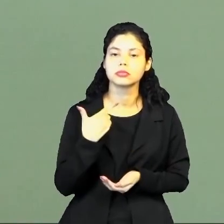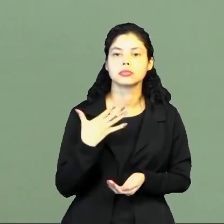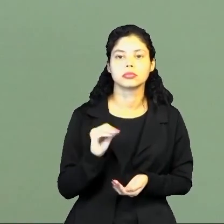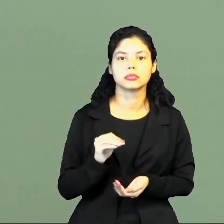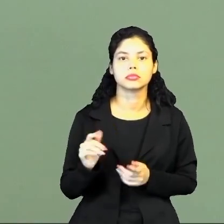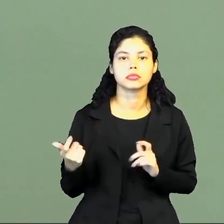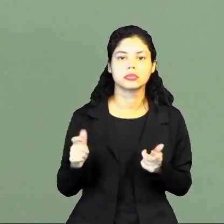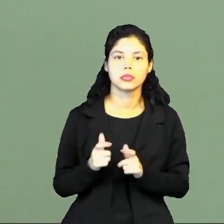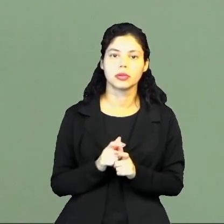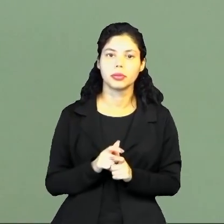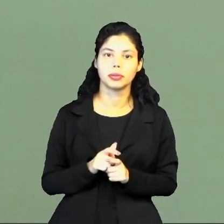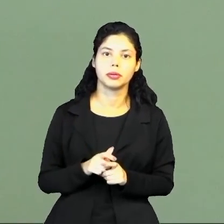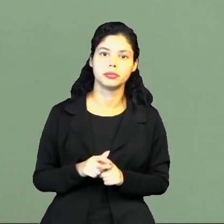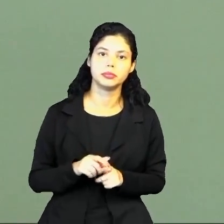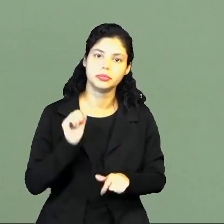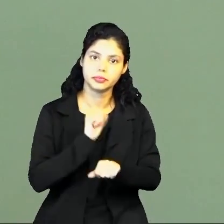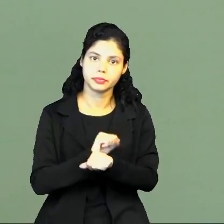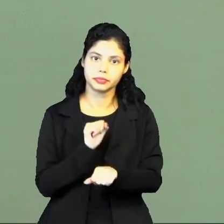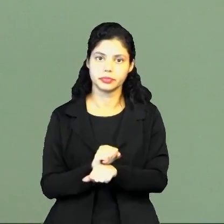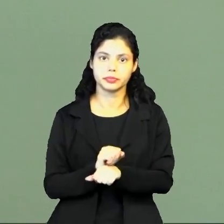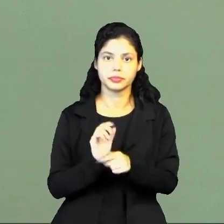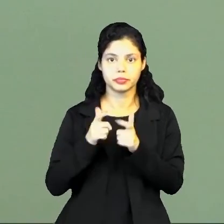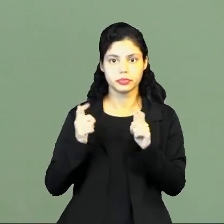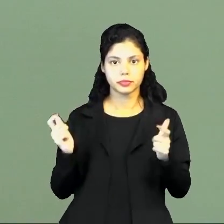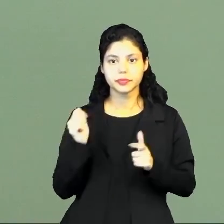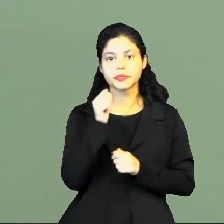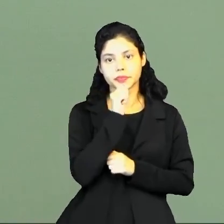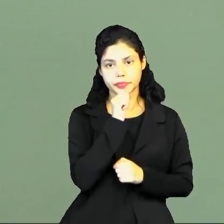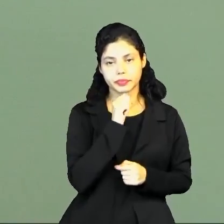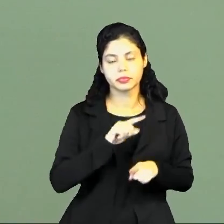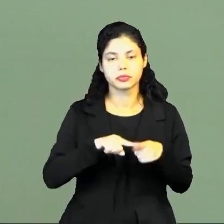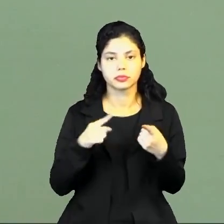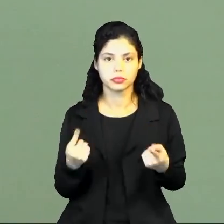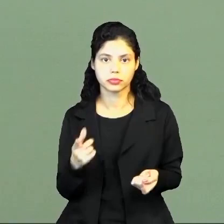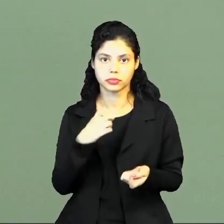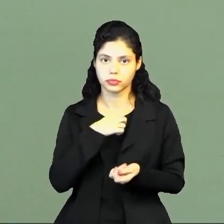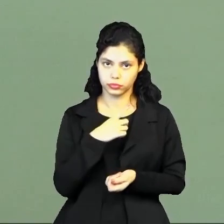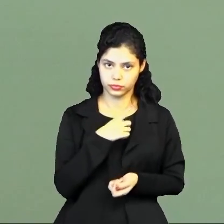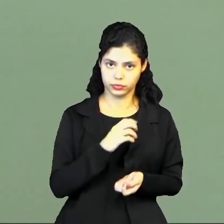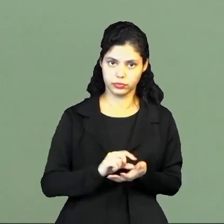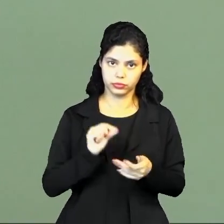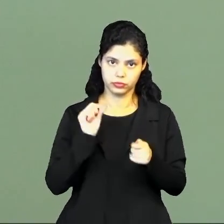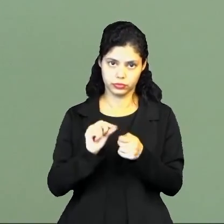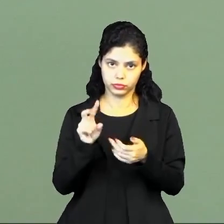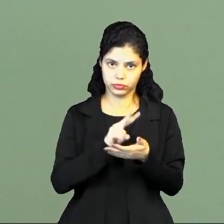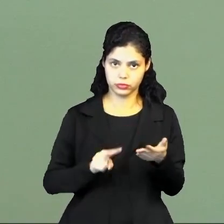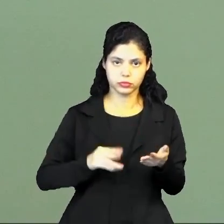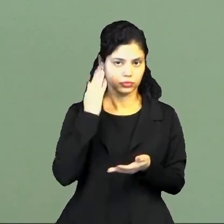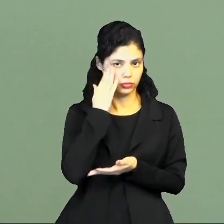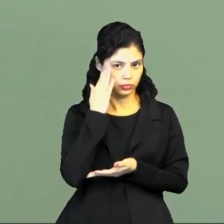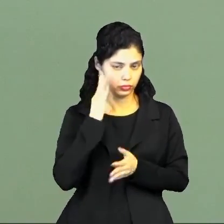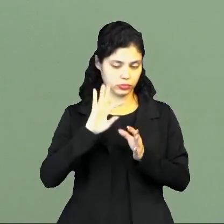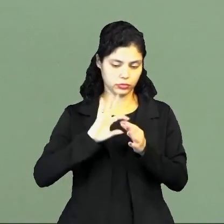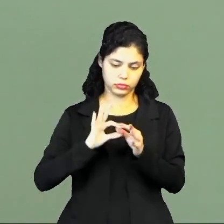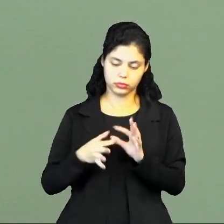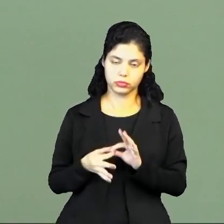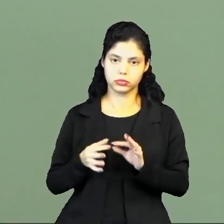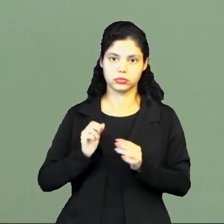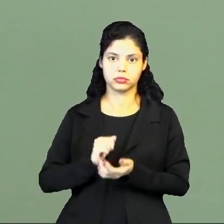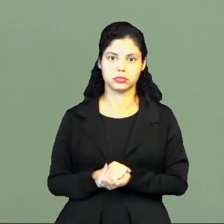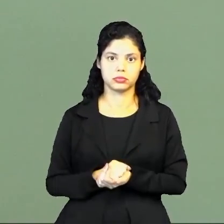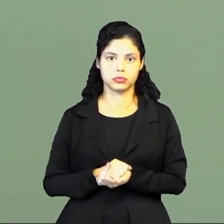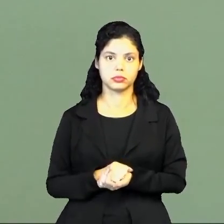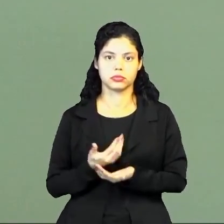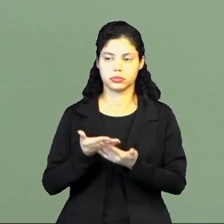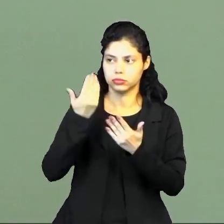poemas, são curtos, e a Canção Desesperada é um pouco maior, né? Mas nós temos que fazer a leitura e entender um pouco o contexto, né?